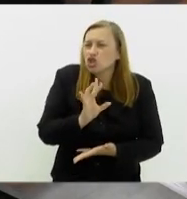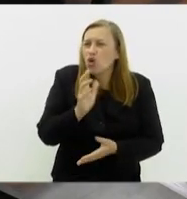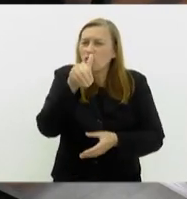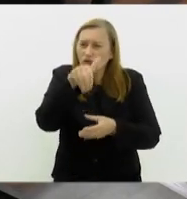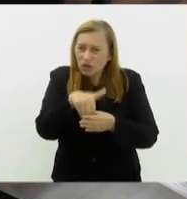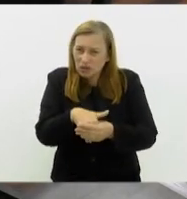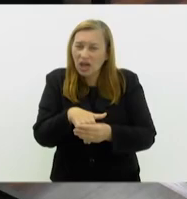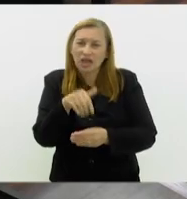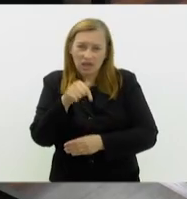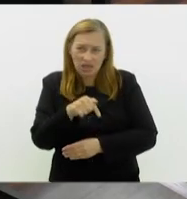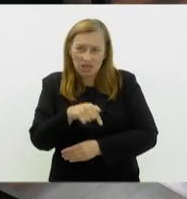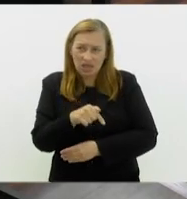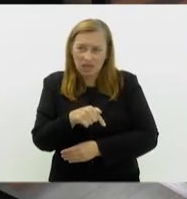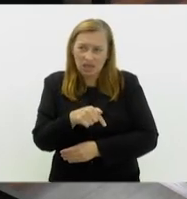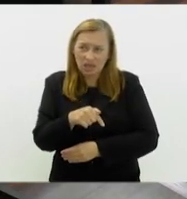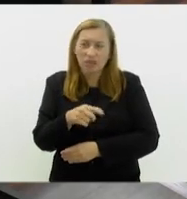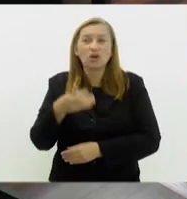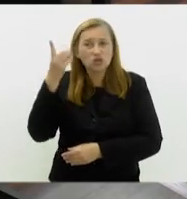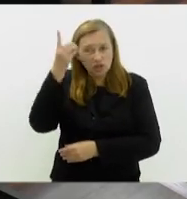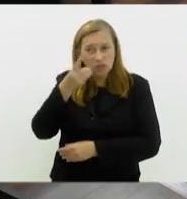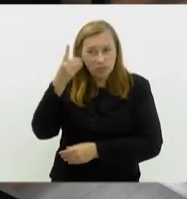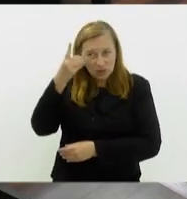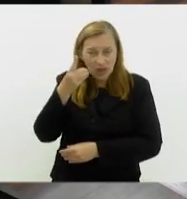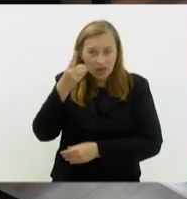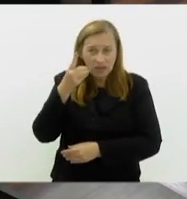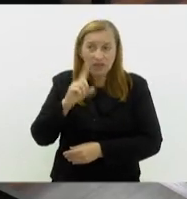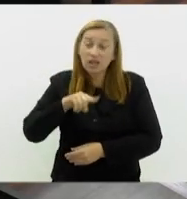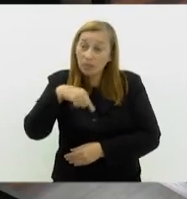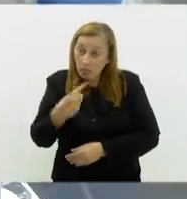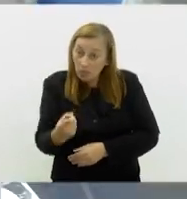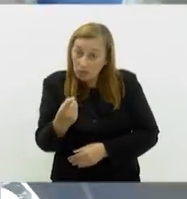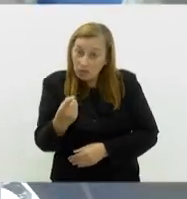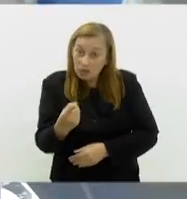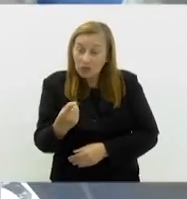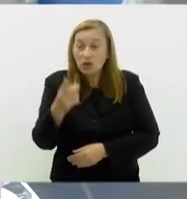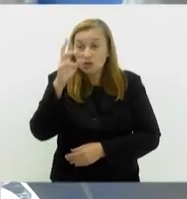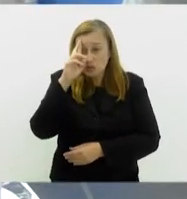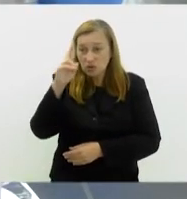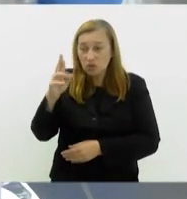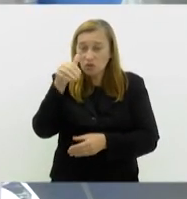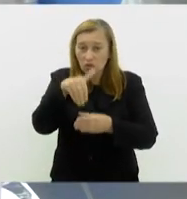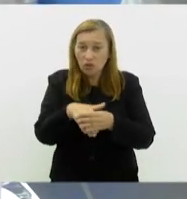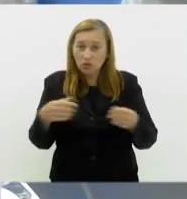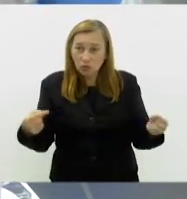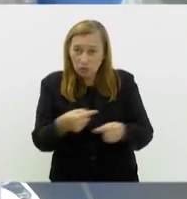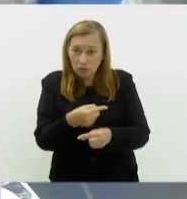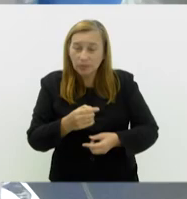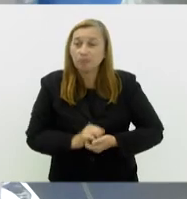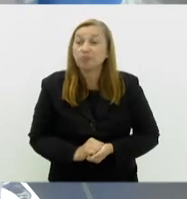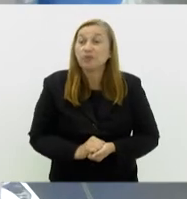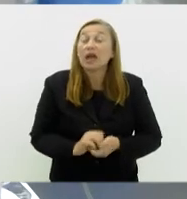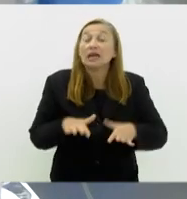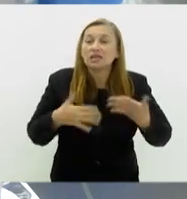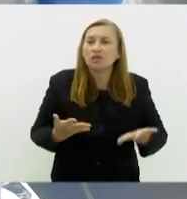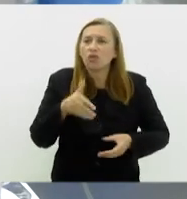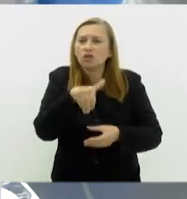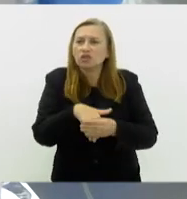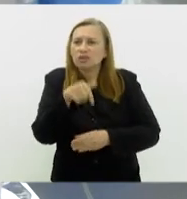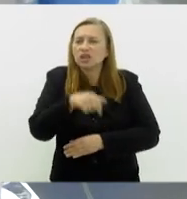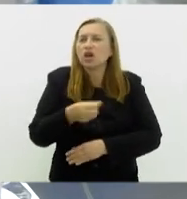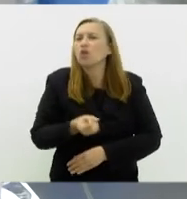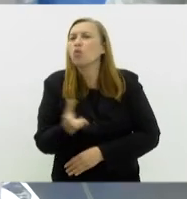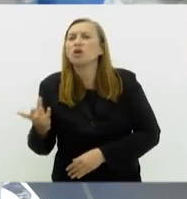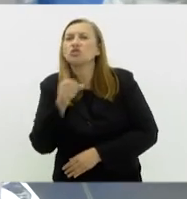votar aqui só para queem os deputados que coisa e logo em seguida vossa excelência apresenta o seu voto divergente então votamos aqui são quantos